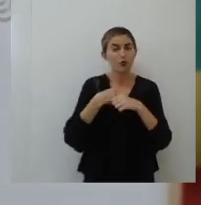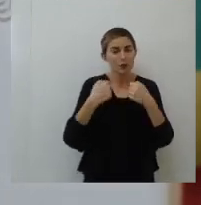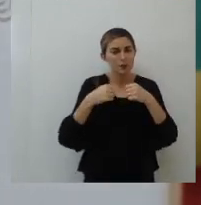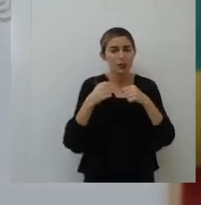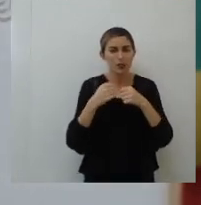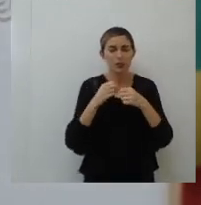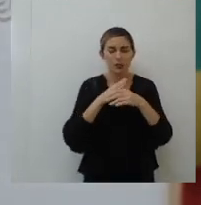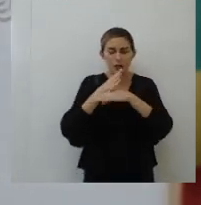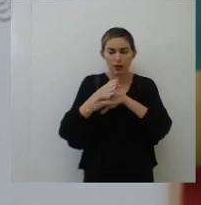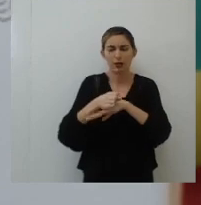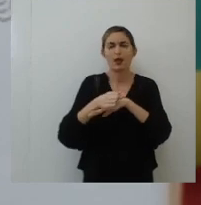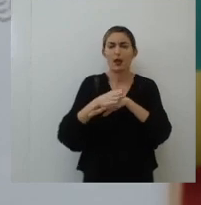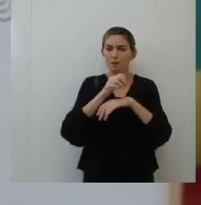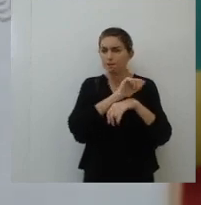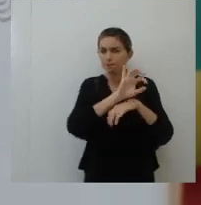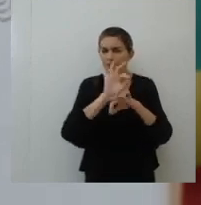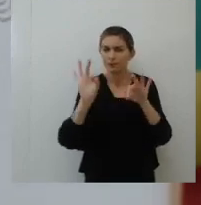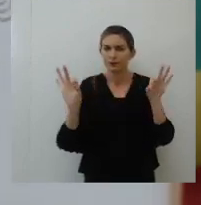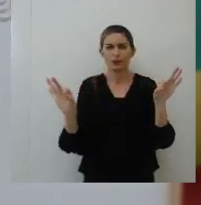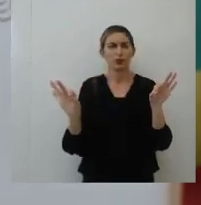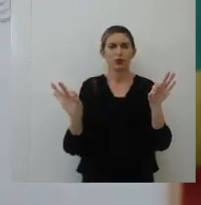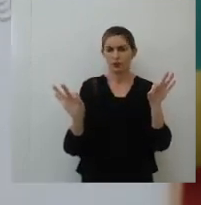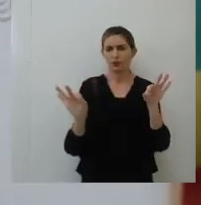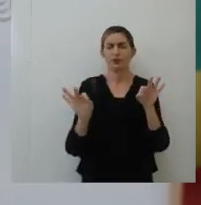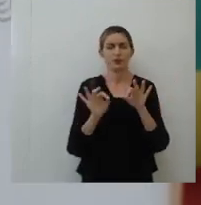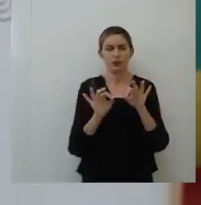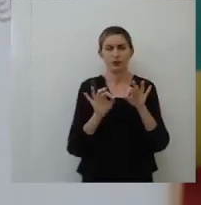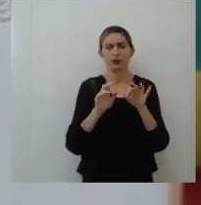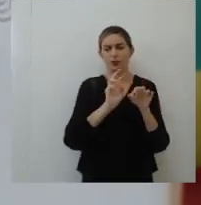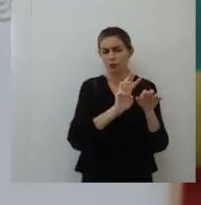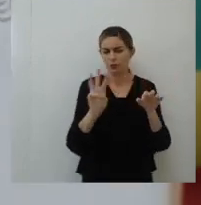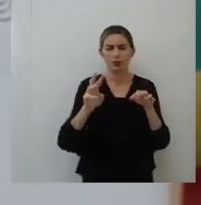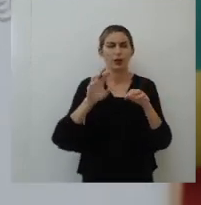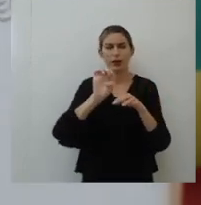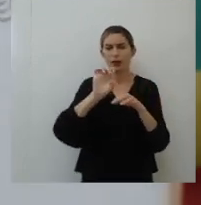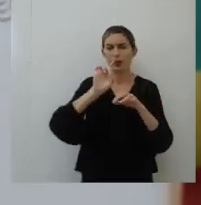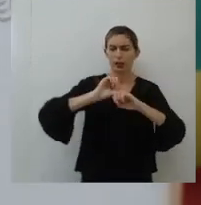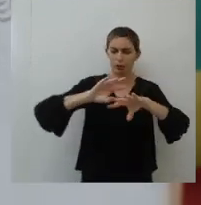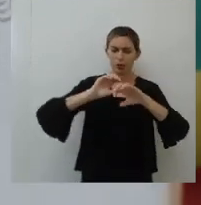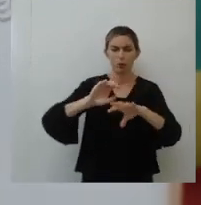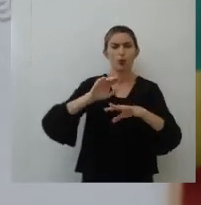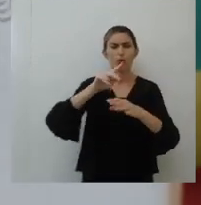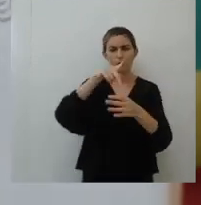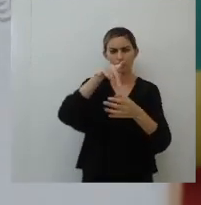Deus. Vocês têm que ir lá, tá muito massa. O portal ficou show, tá? É o